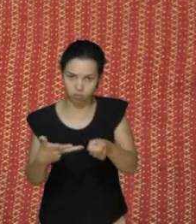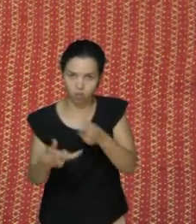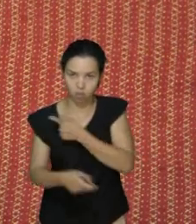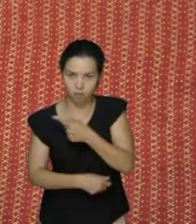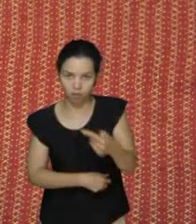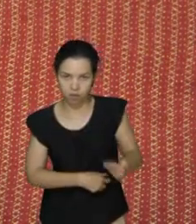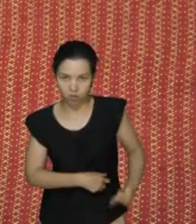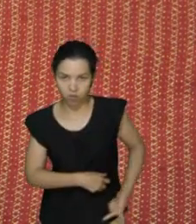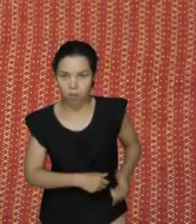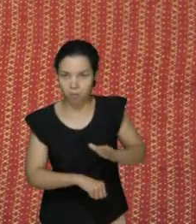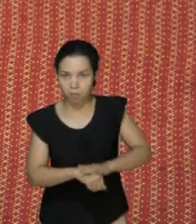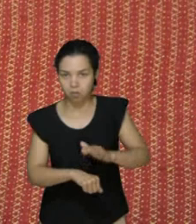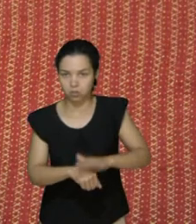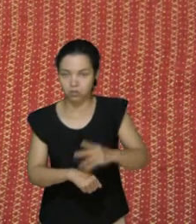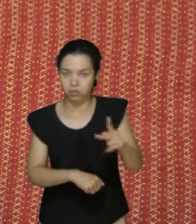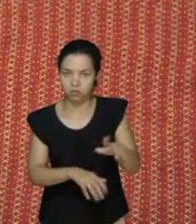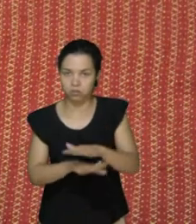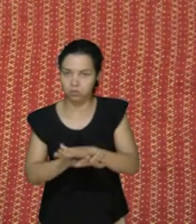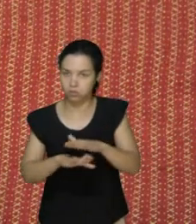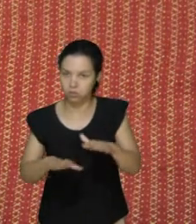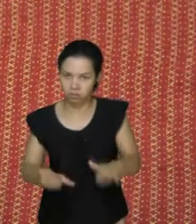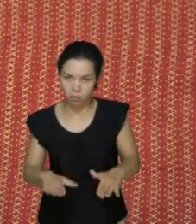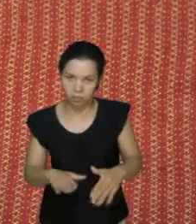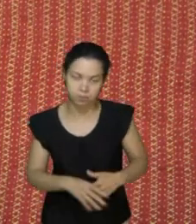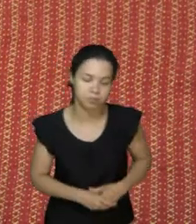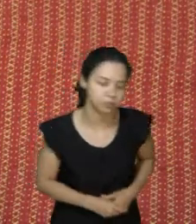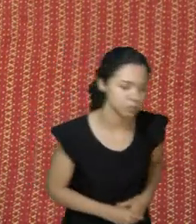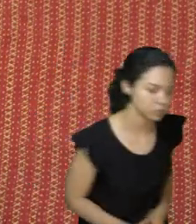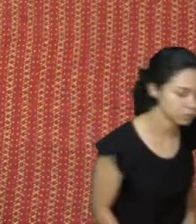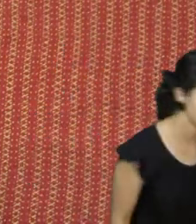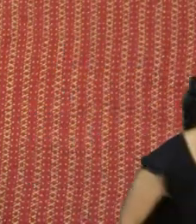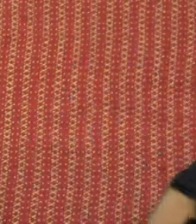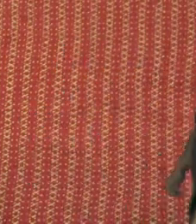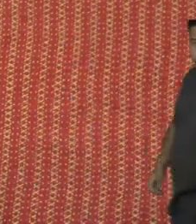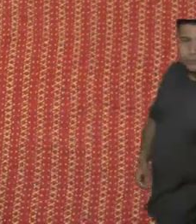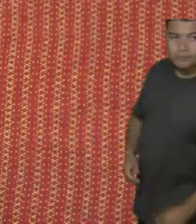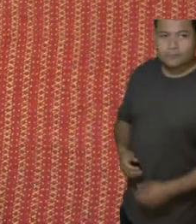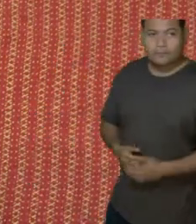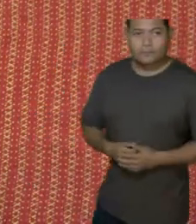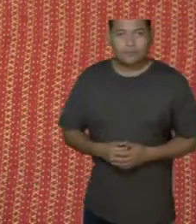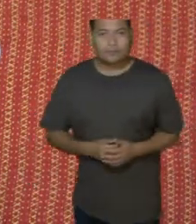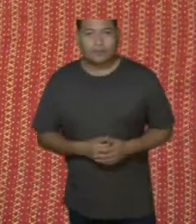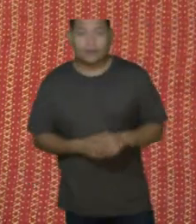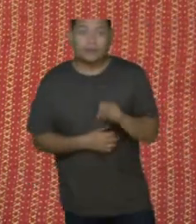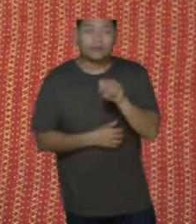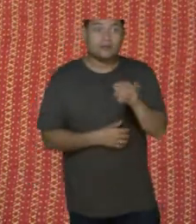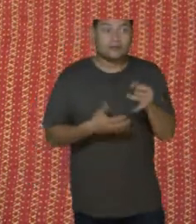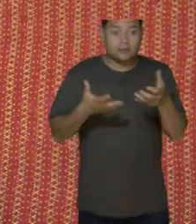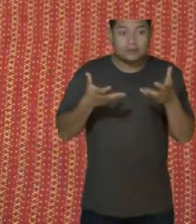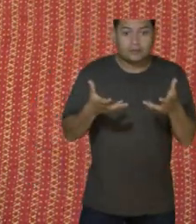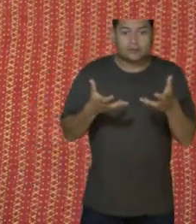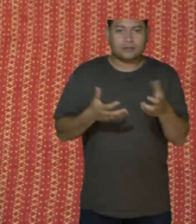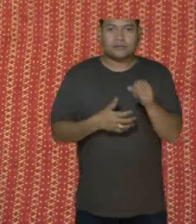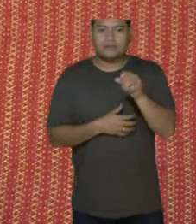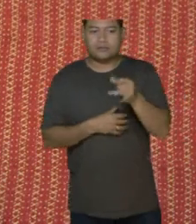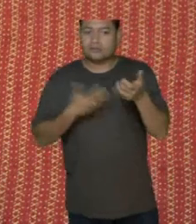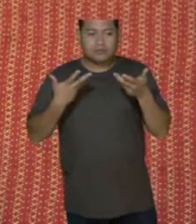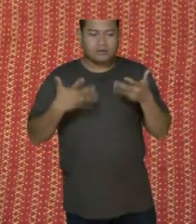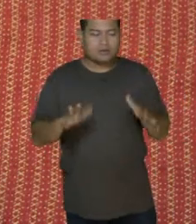Não cria nenhuma atribuição, o Estado recebe gratuitamente, e se quiser, se não quiser, não